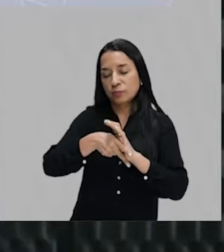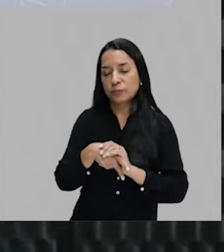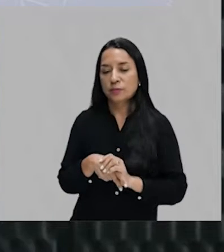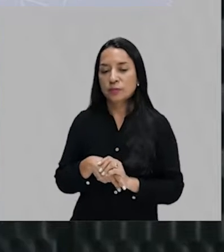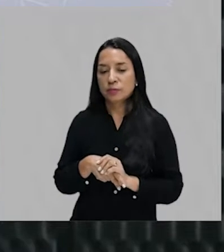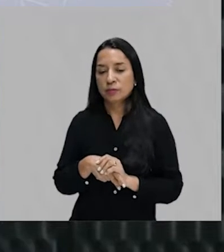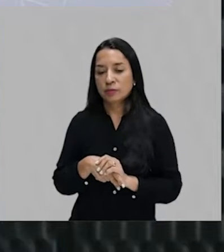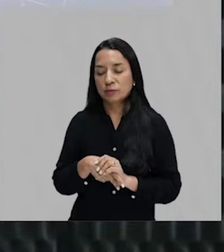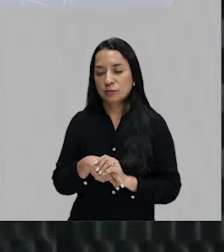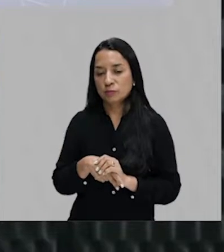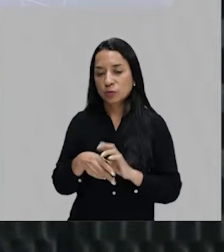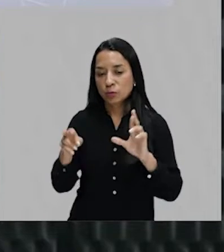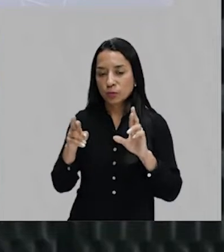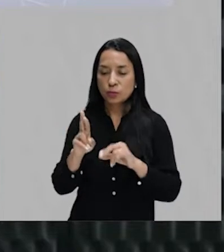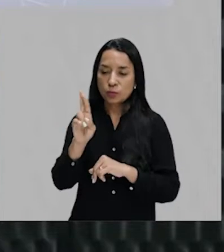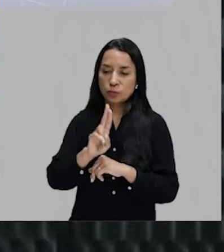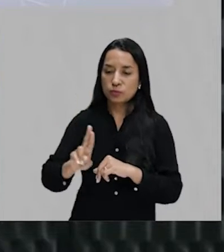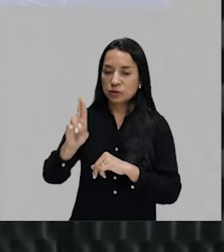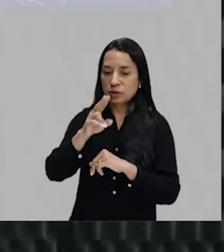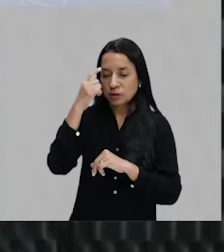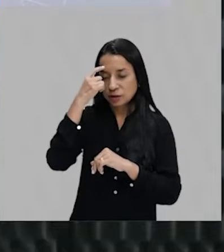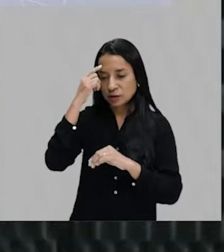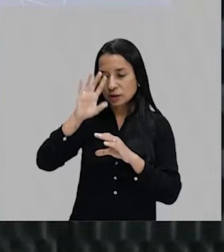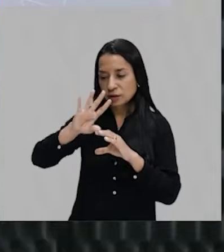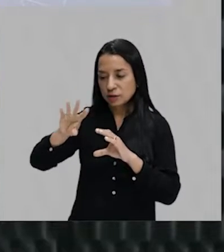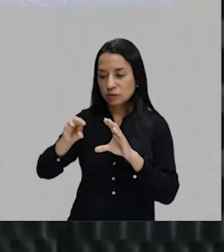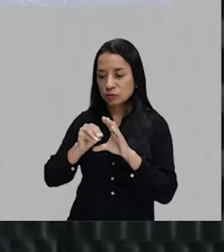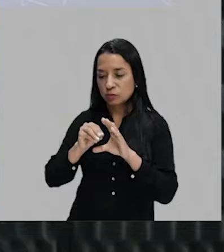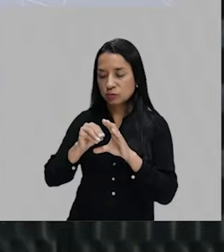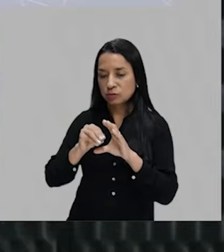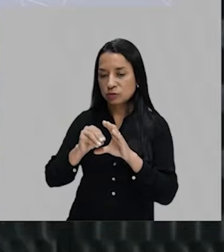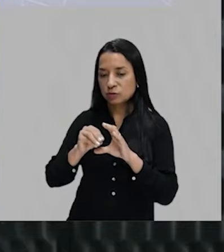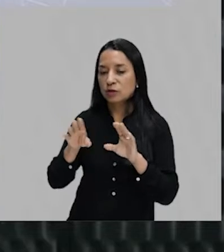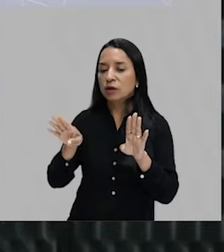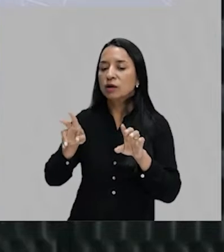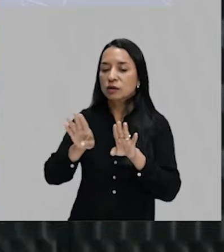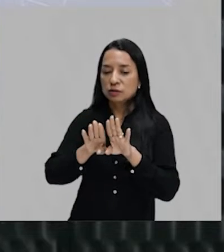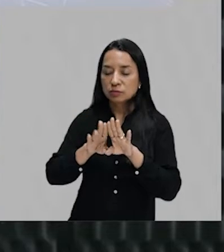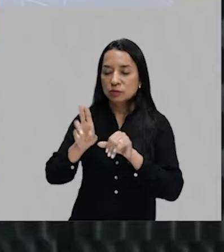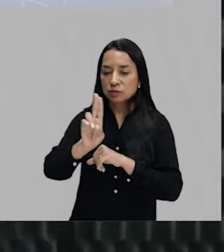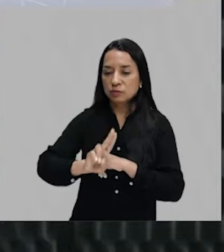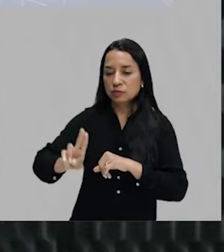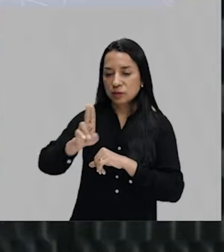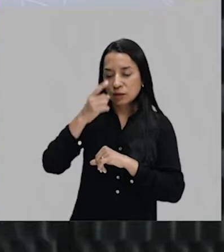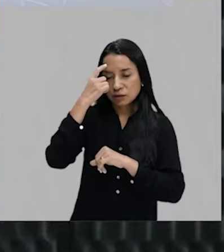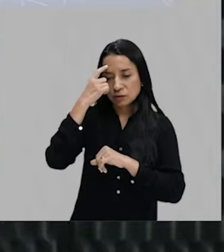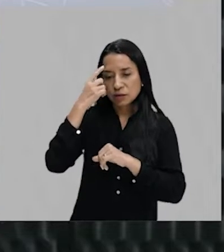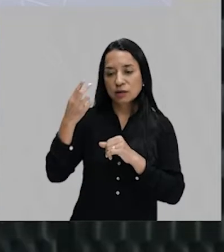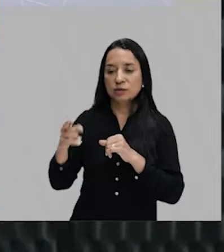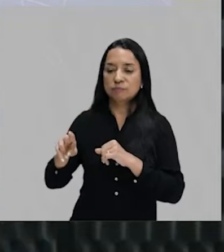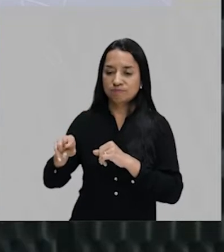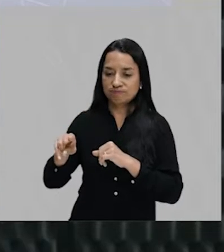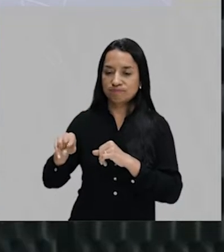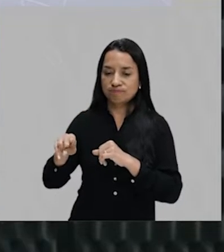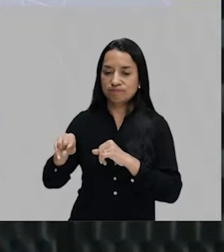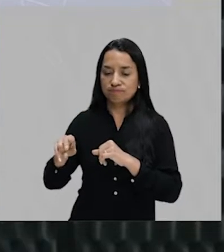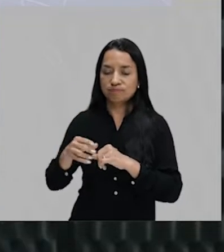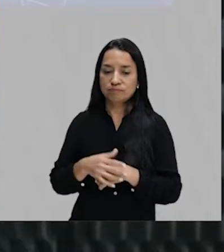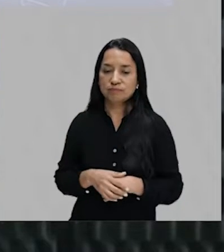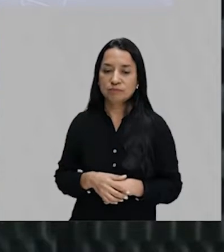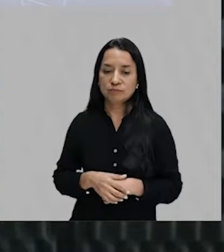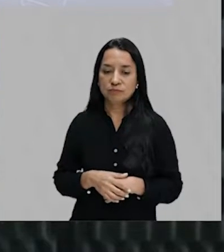contido que a relação de inclusão Como eu posso também usar a própria ideia de igualdade tá olha esse outro aqui ó